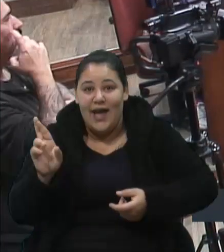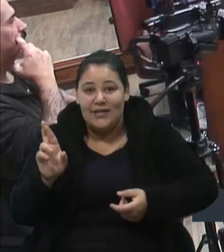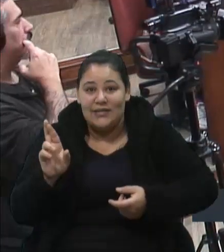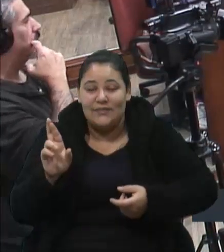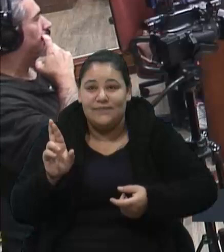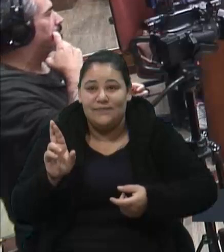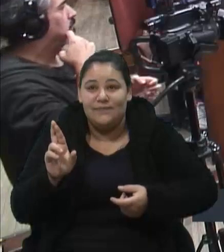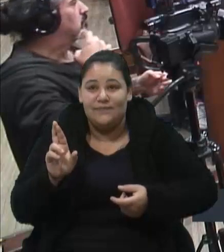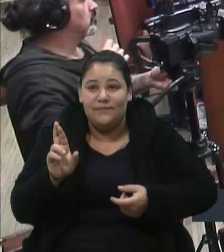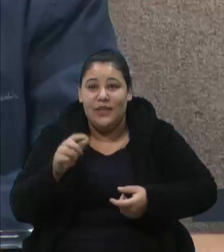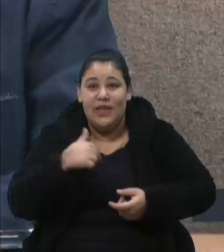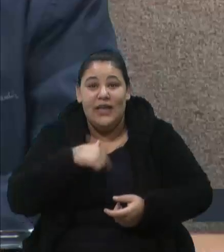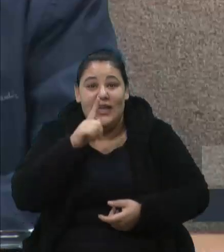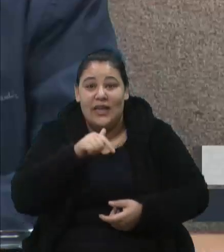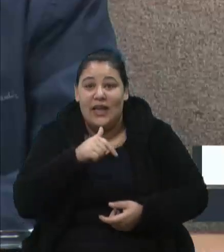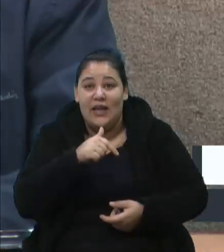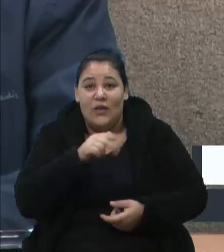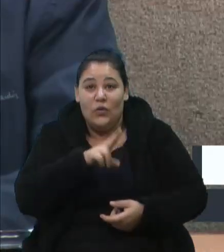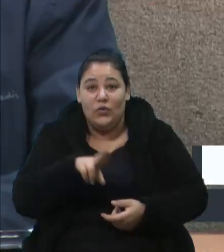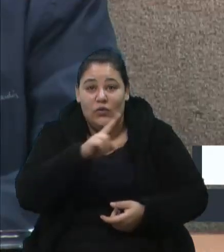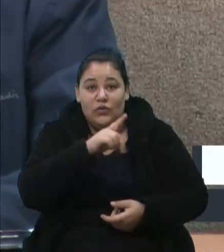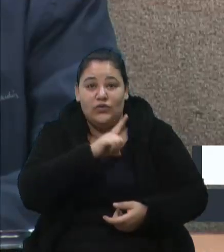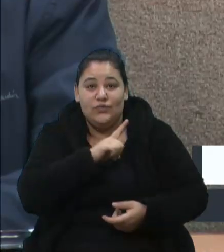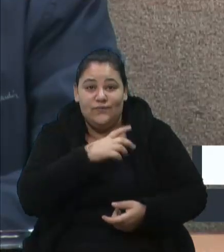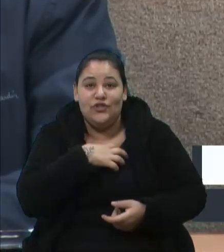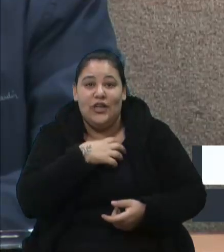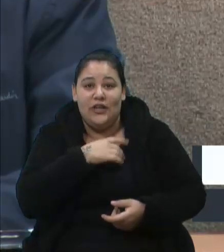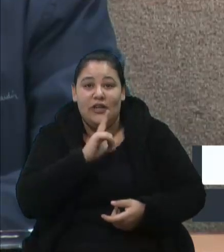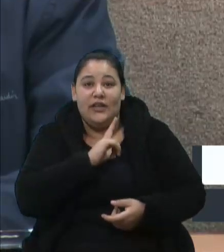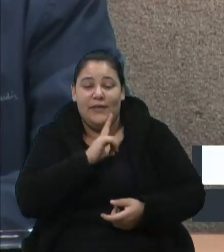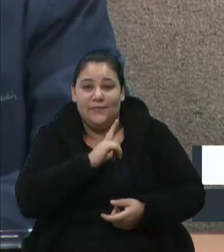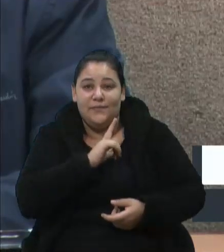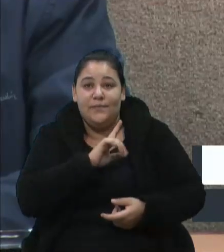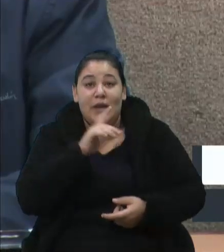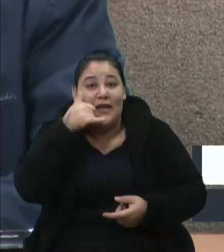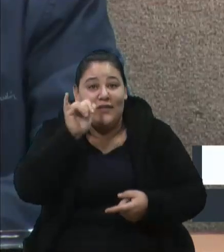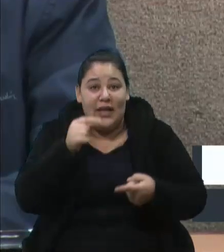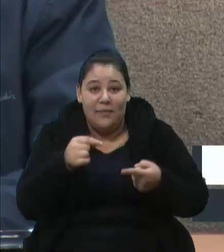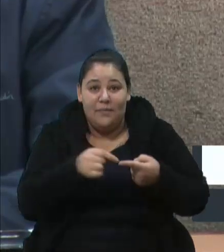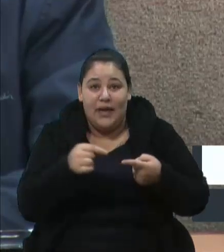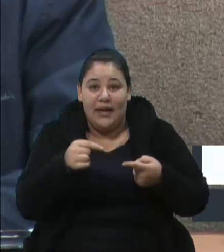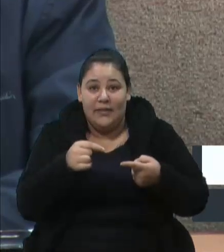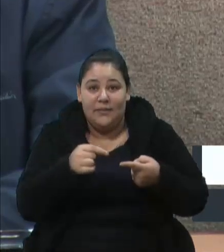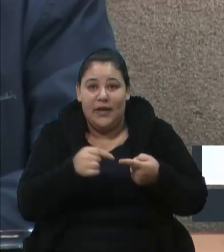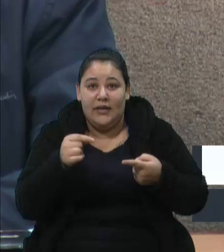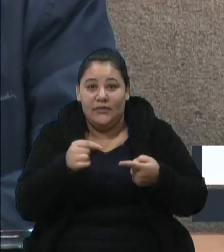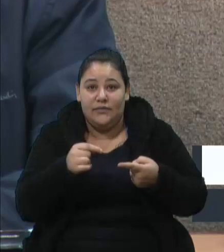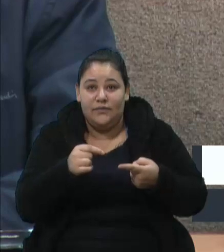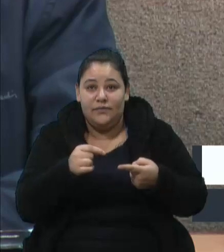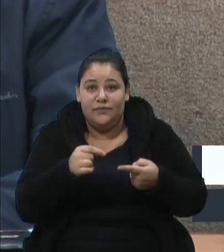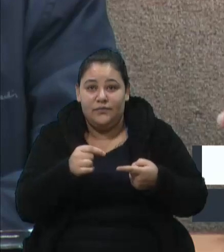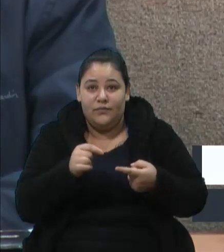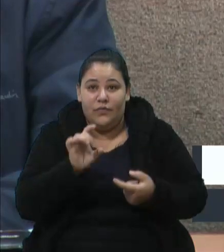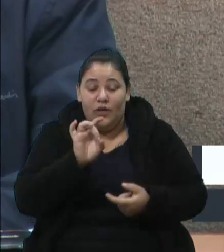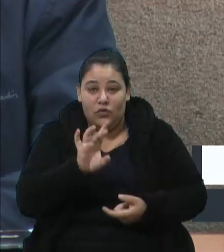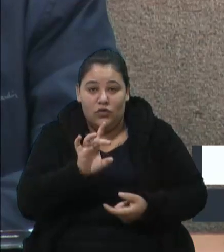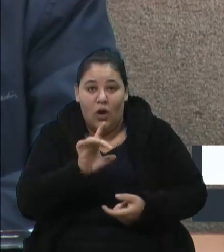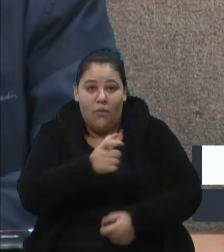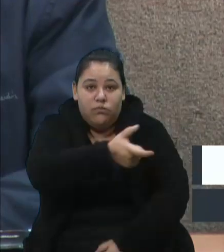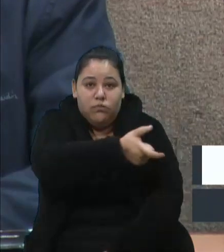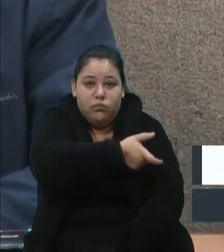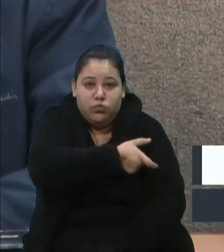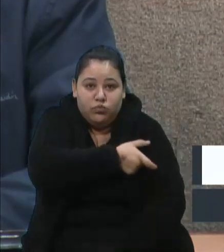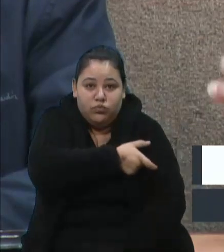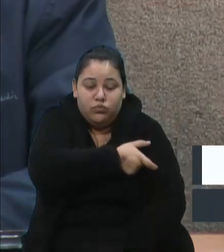não ficar picando a pessoa toda hora. Então, com esse aparelhinho ali, tu só encosta o aparelhinho no Libre, que ele fica preso no corpo